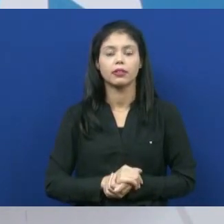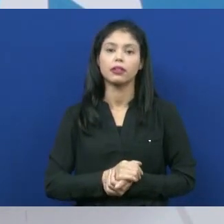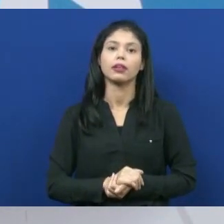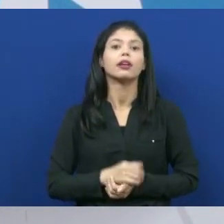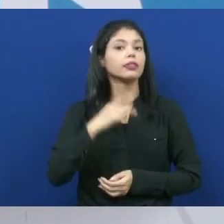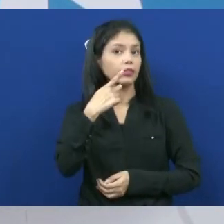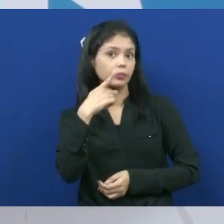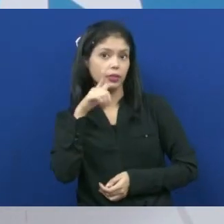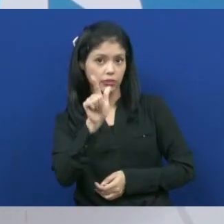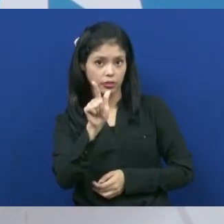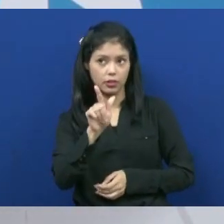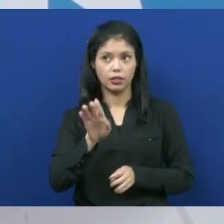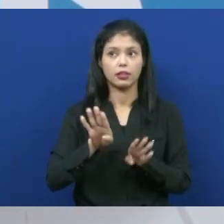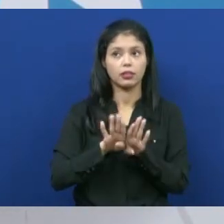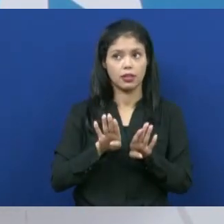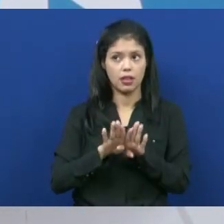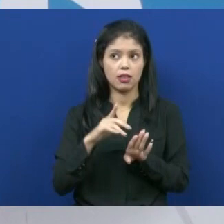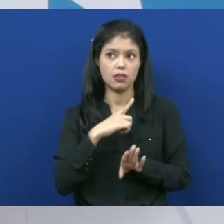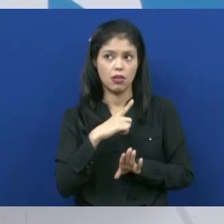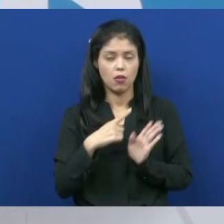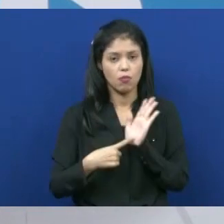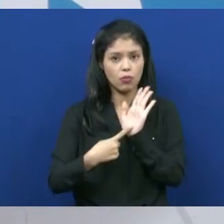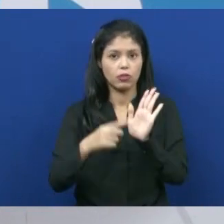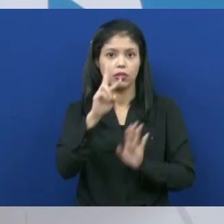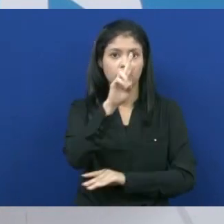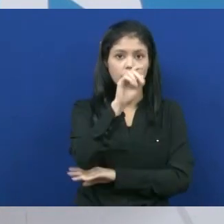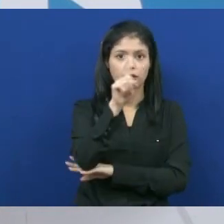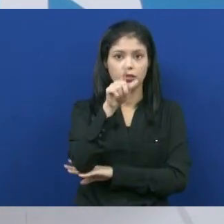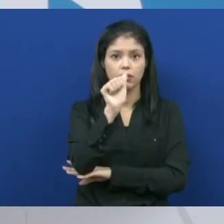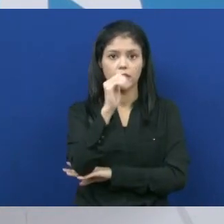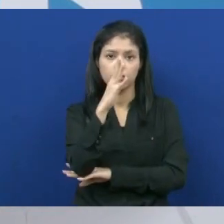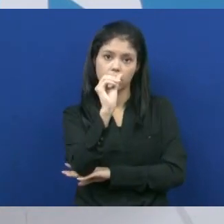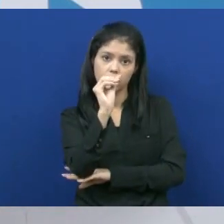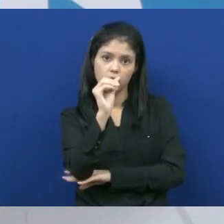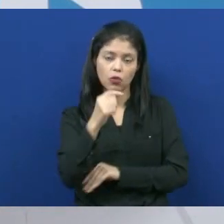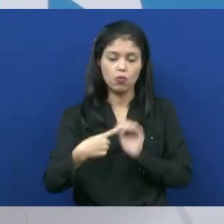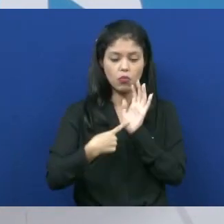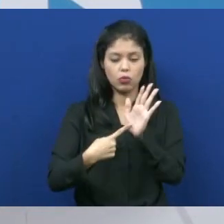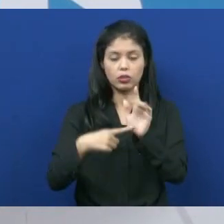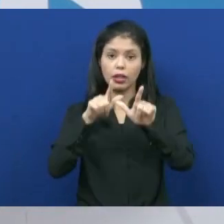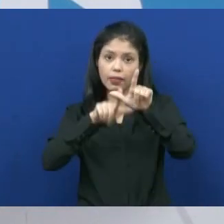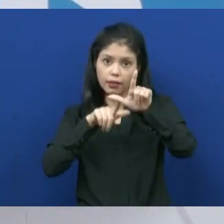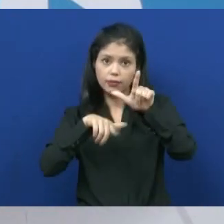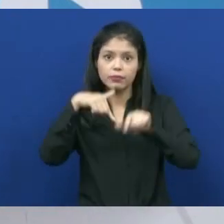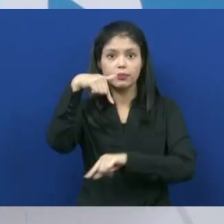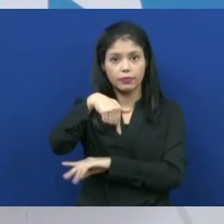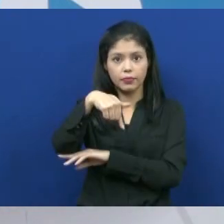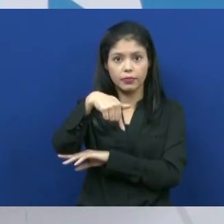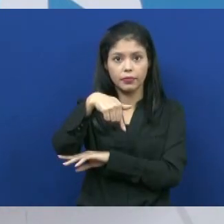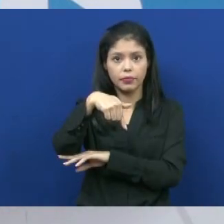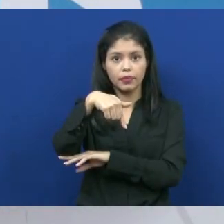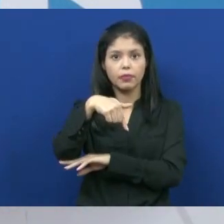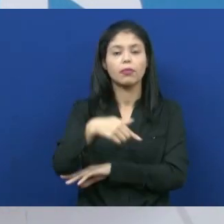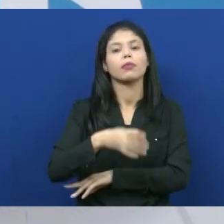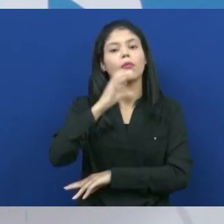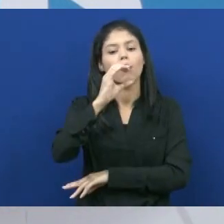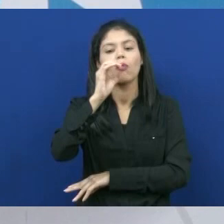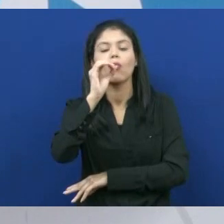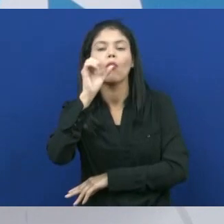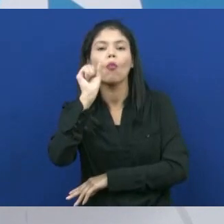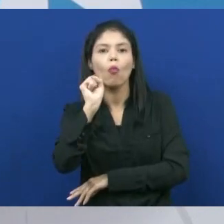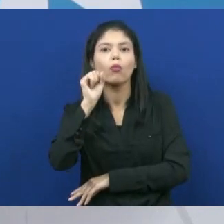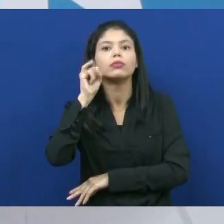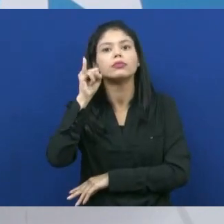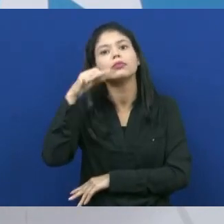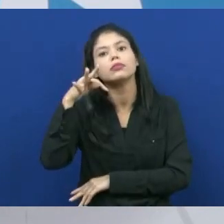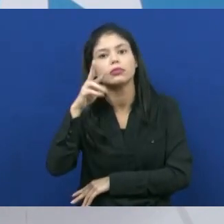Na progressão geométrica, a razão é representada pela letra Q, que significa quociente. Para quem